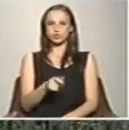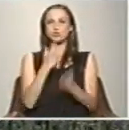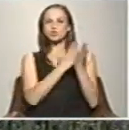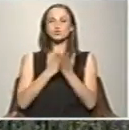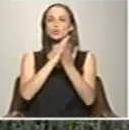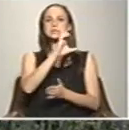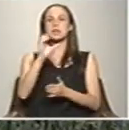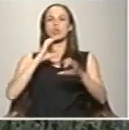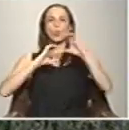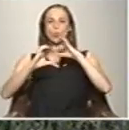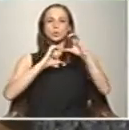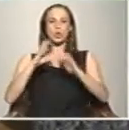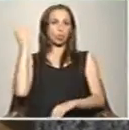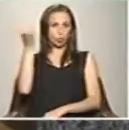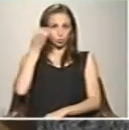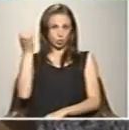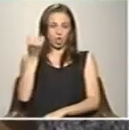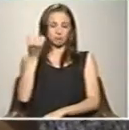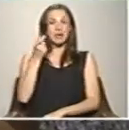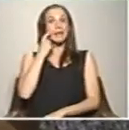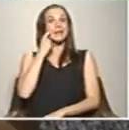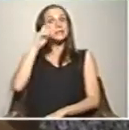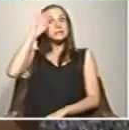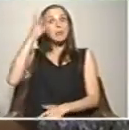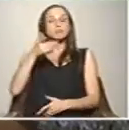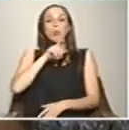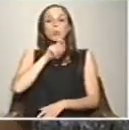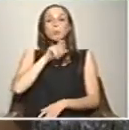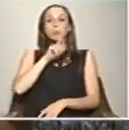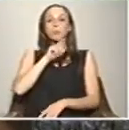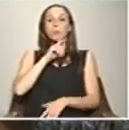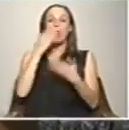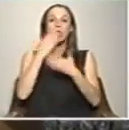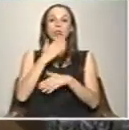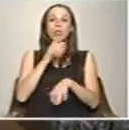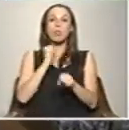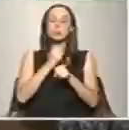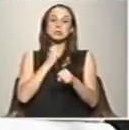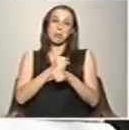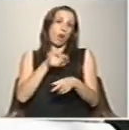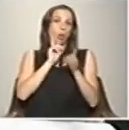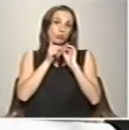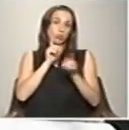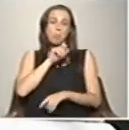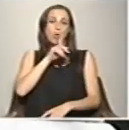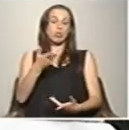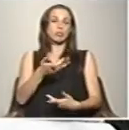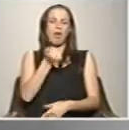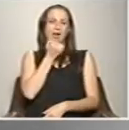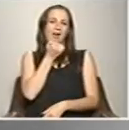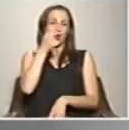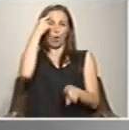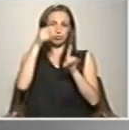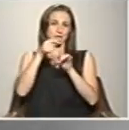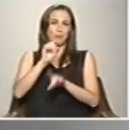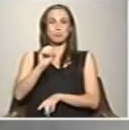da Comunicação e da Cultura e, quem sabe, um dia posso dar uma para a caixa no humorismo. Para fazer rir, é esse o objetivo